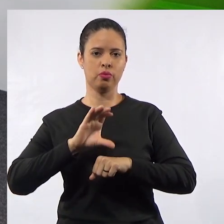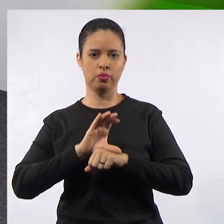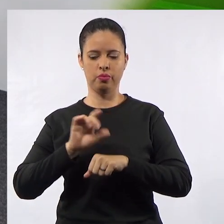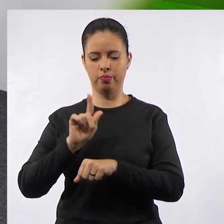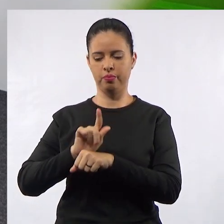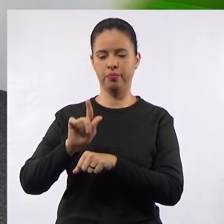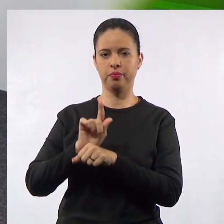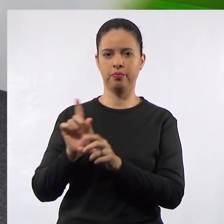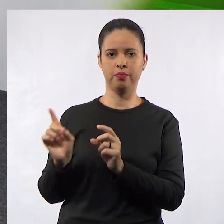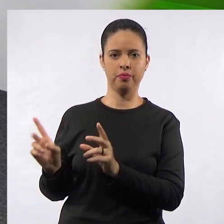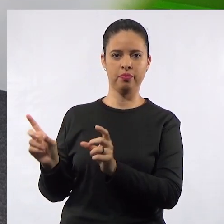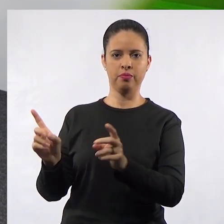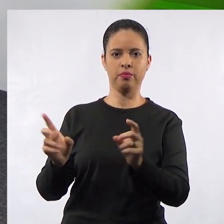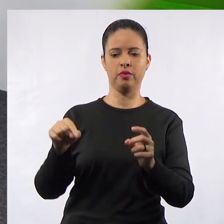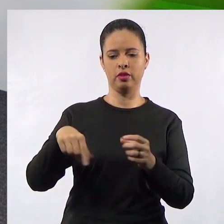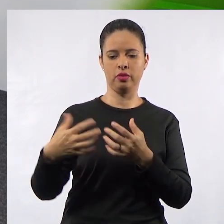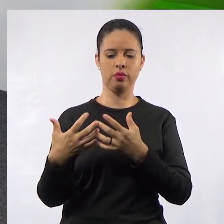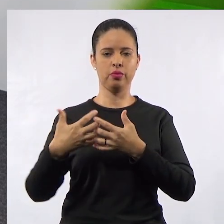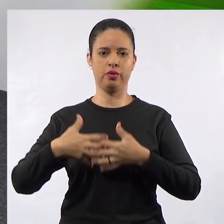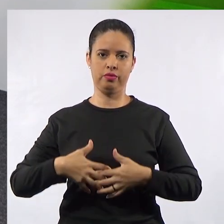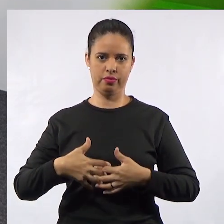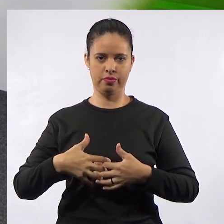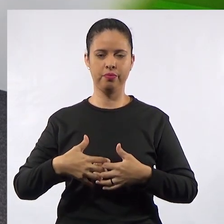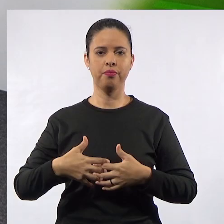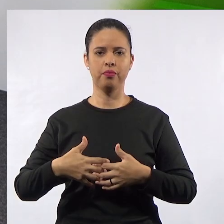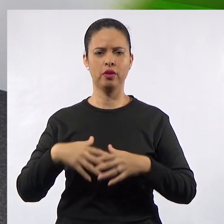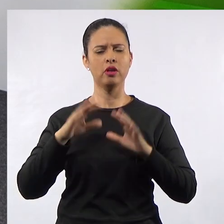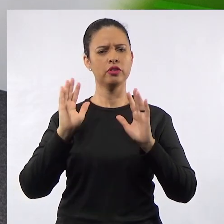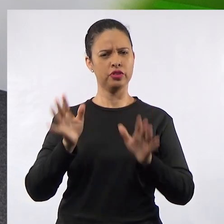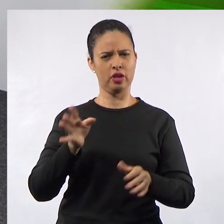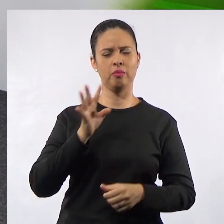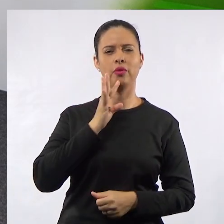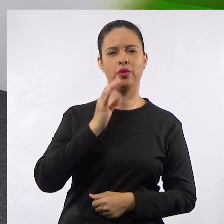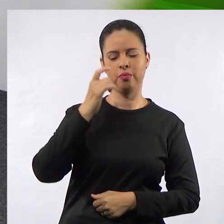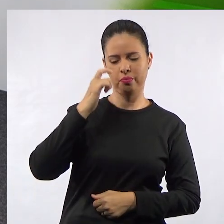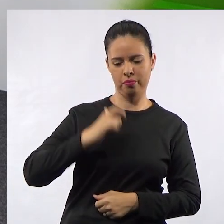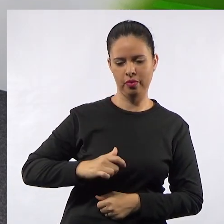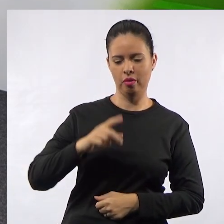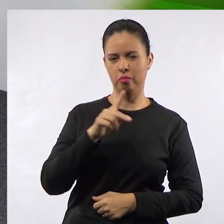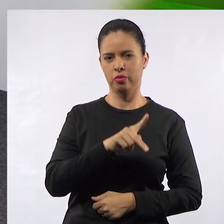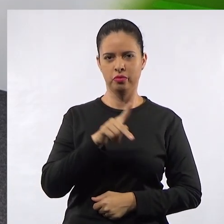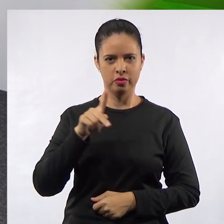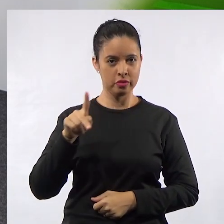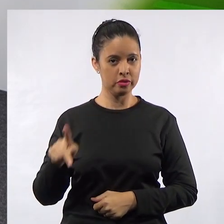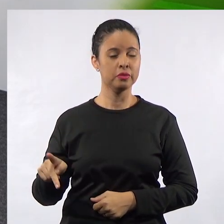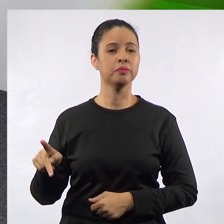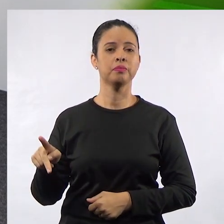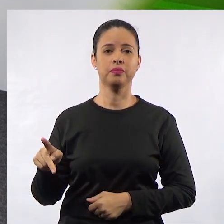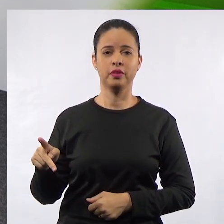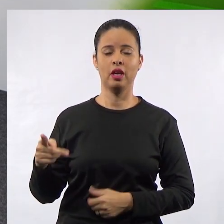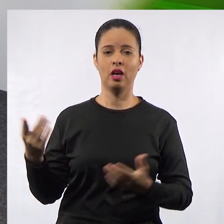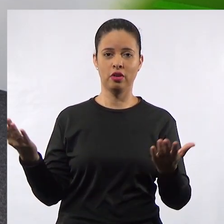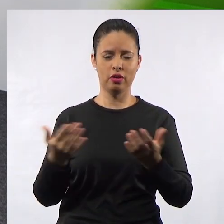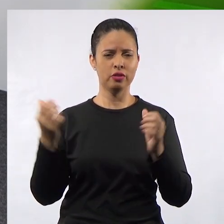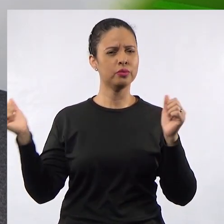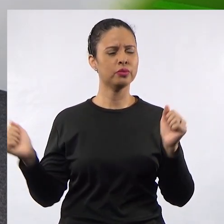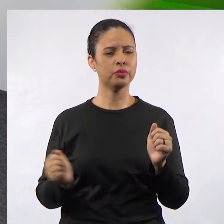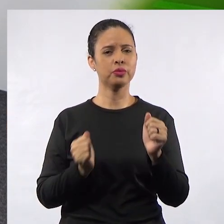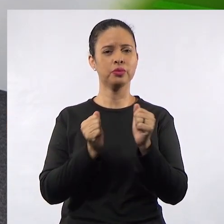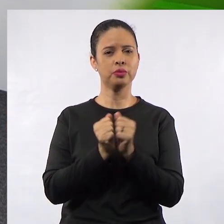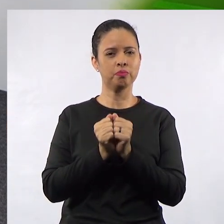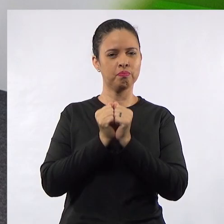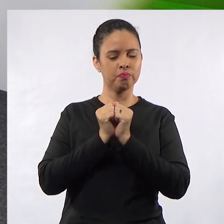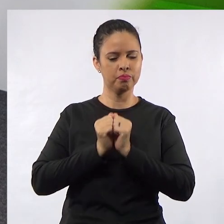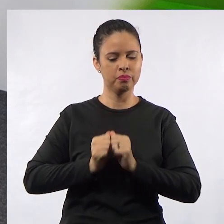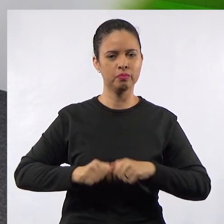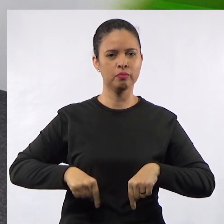de gestão comercial aqui do Instituto Federal de Rondônia você já me conhece eu sou a professora Marialva de Souza Silva e vamos caminhar juntos